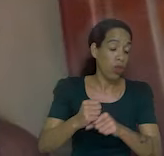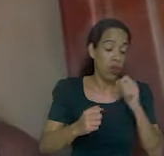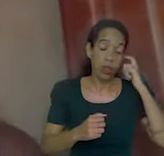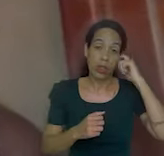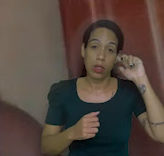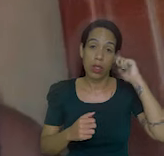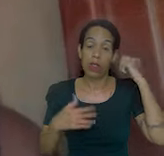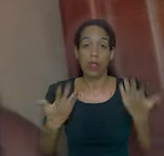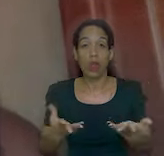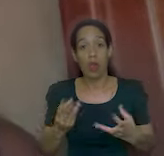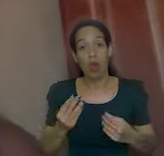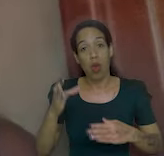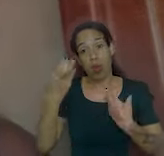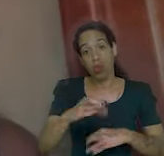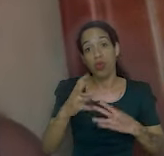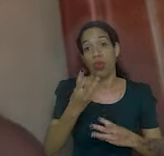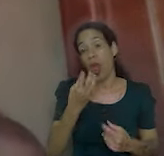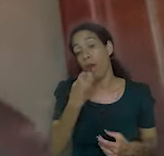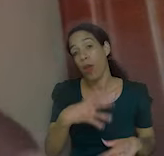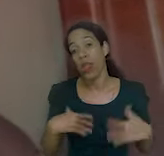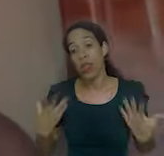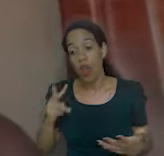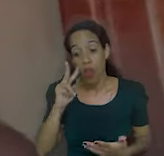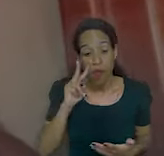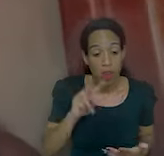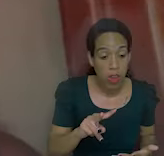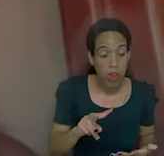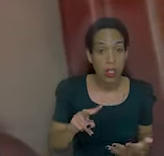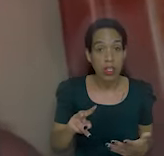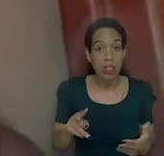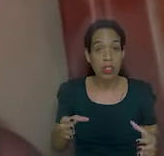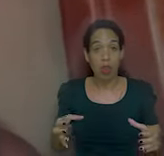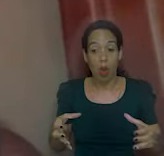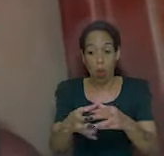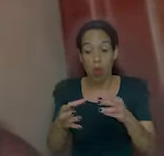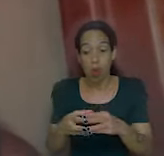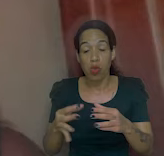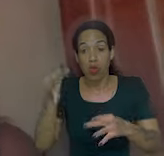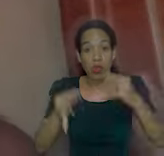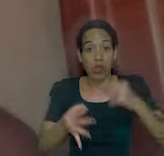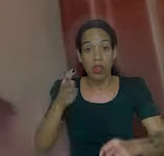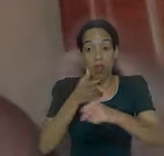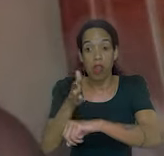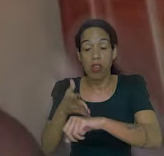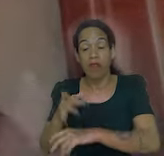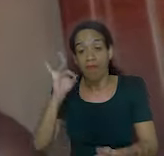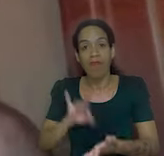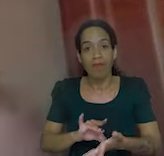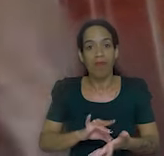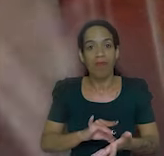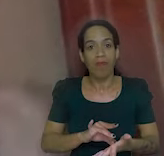área. Então, assim, para mim foi um concurso muito bom. E quando eu vi a leva de juízes que entrou, a gente, de